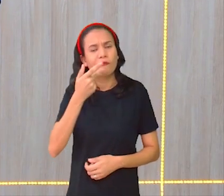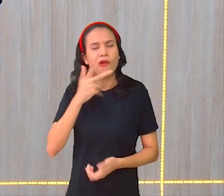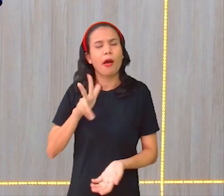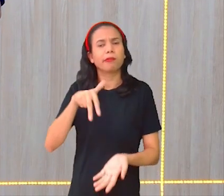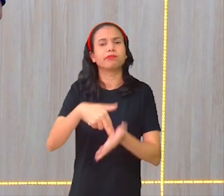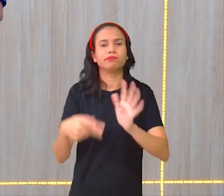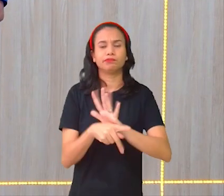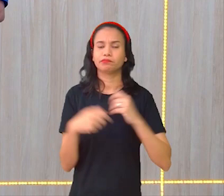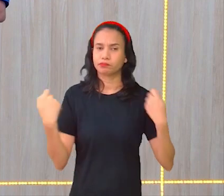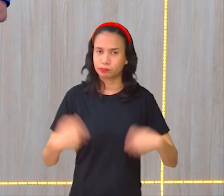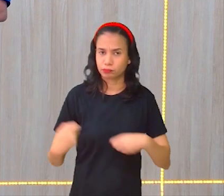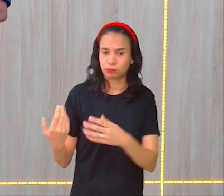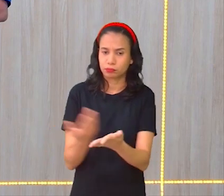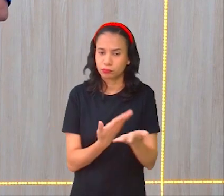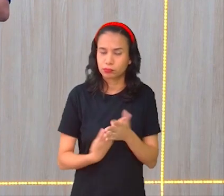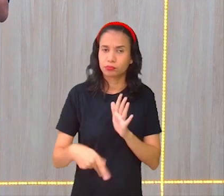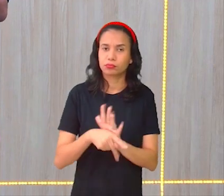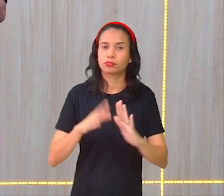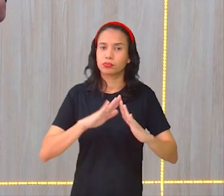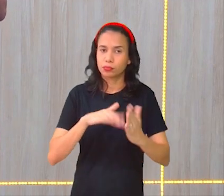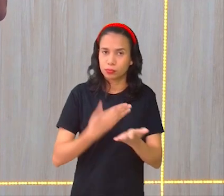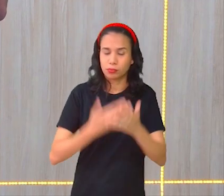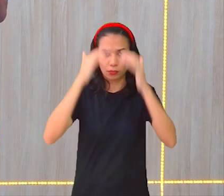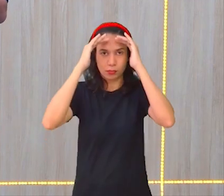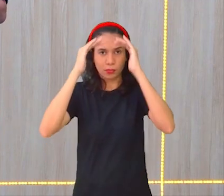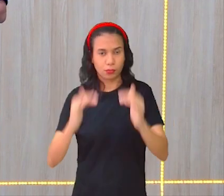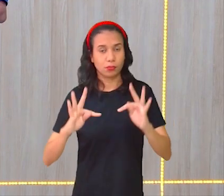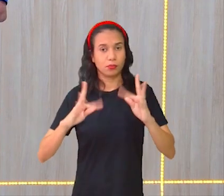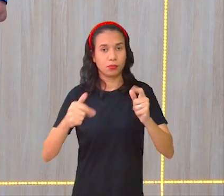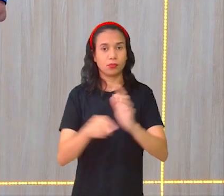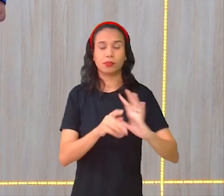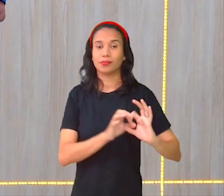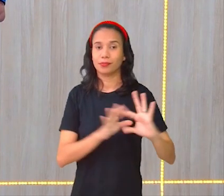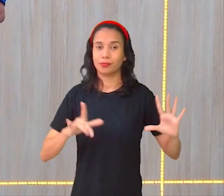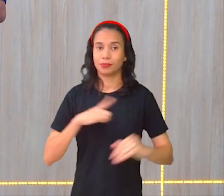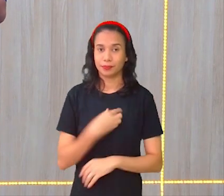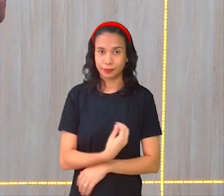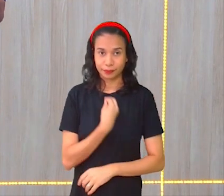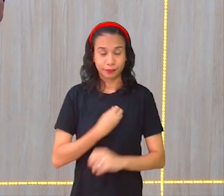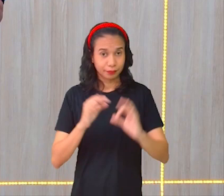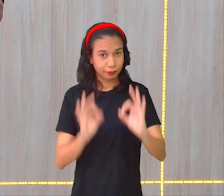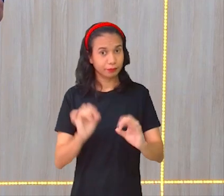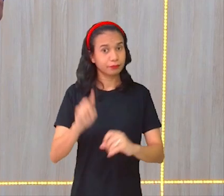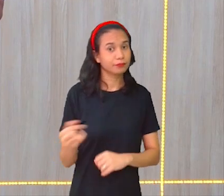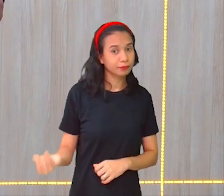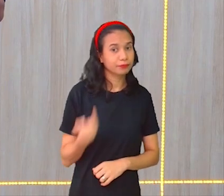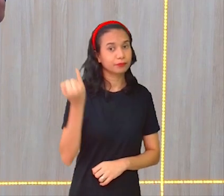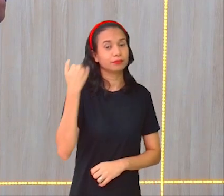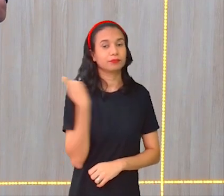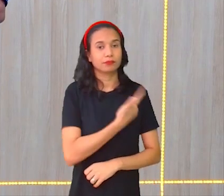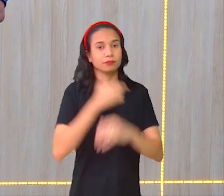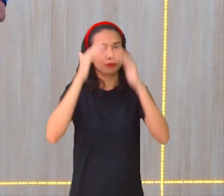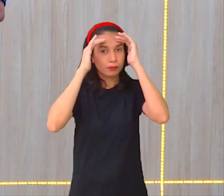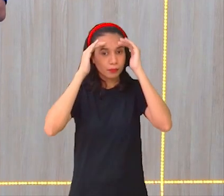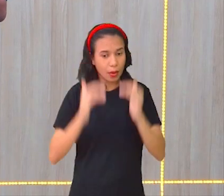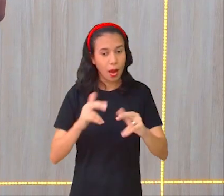ser também trabalhado na escola, respeitando todas as liberdades, tá bom, gente? Isso é muito importante que a gente respeite,